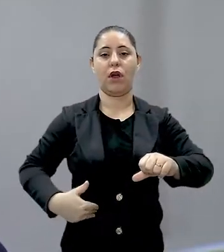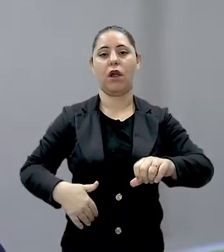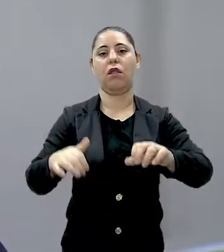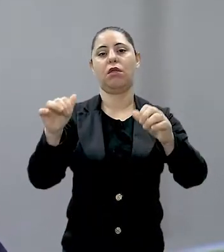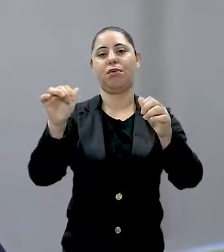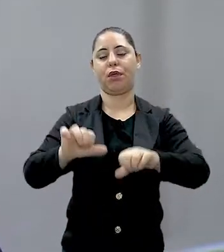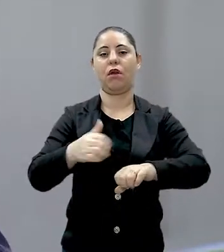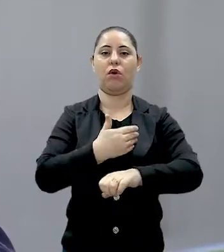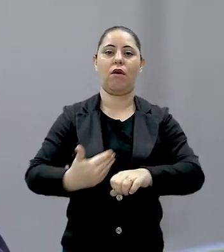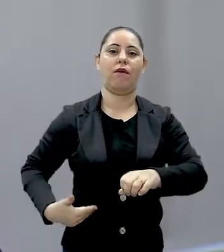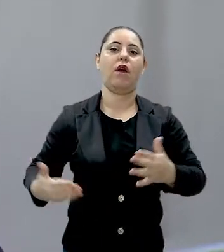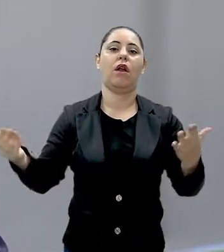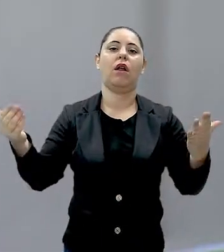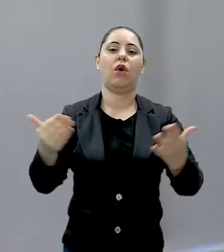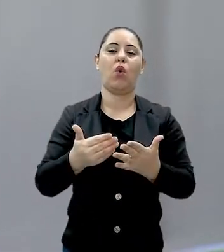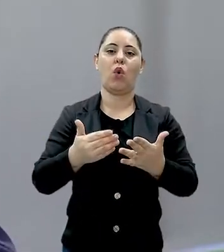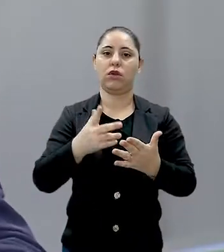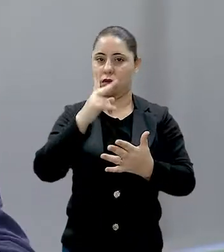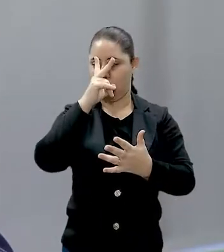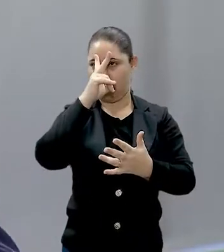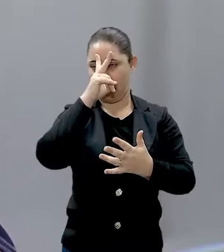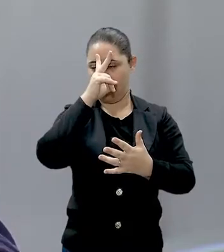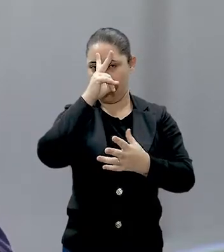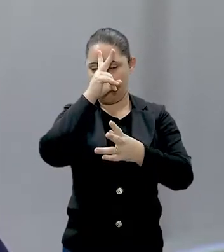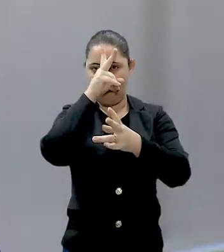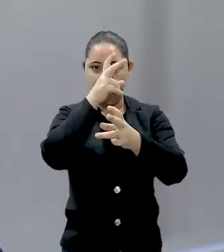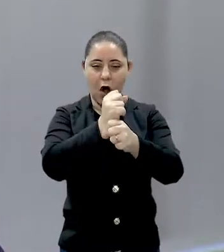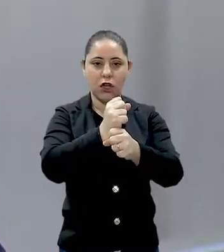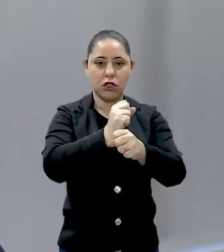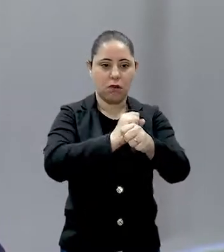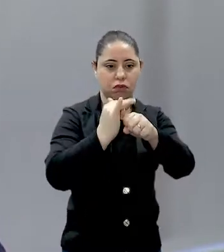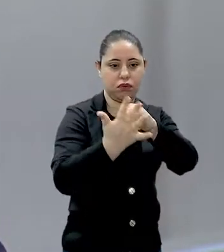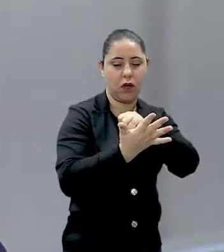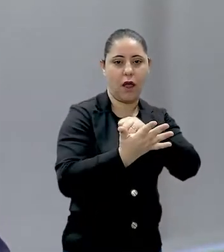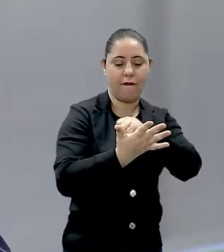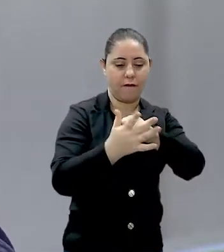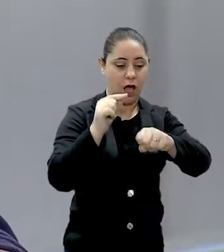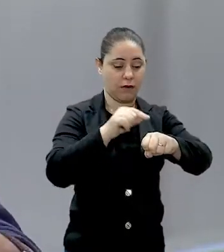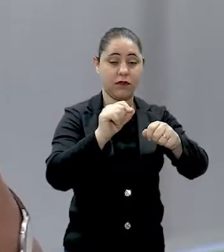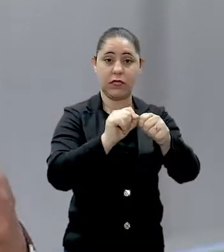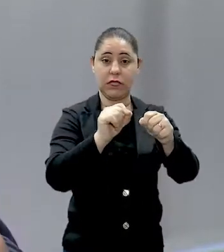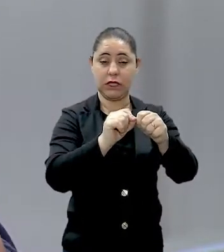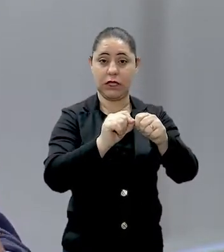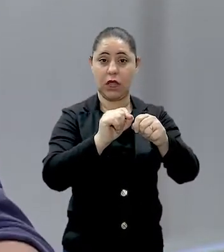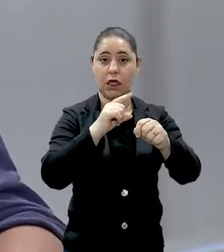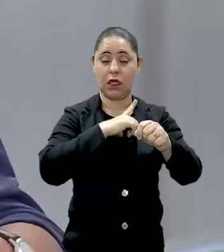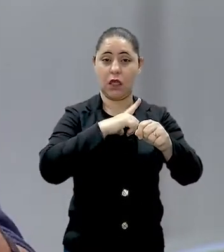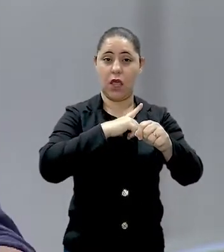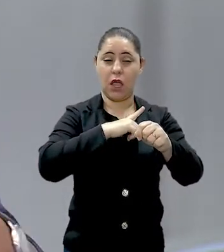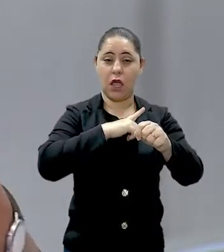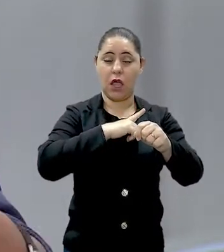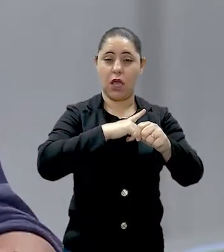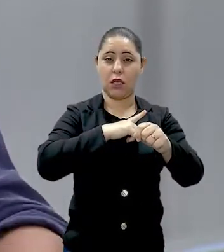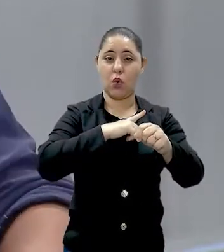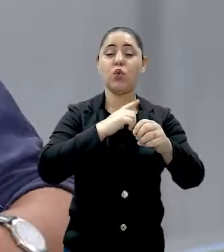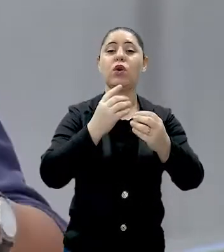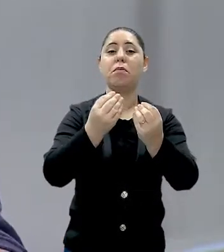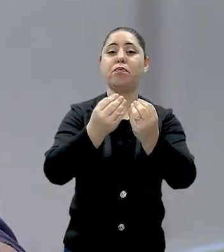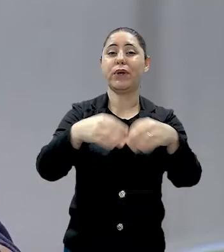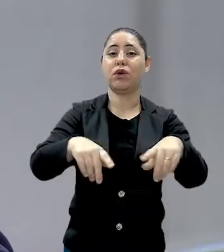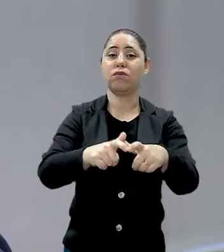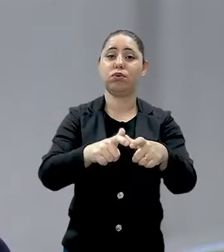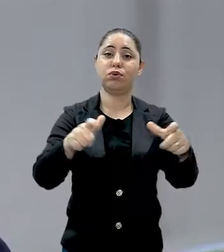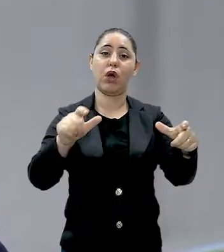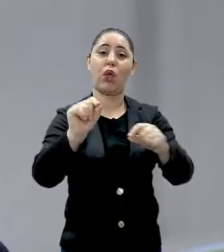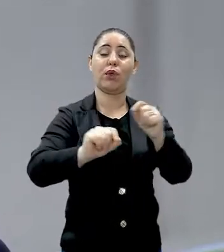desgoverno. O governo brasileiro hoje, na verdade, ele potencializa a pandemia. Ele faz com que a pandemia ela tenha consequências